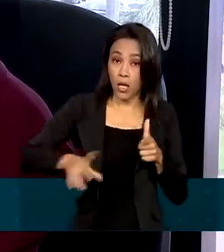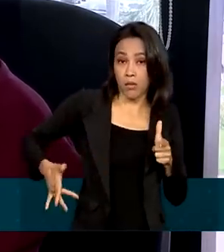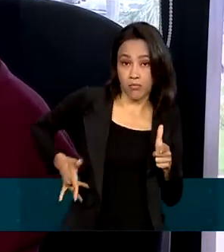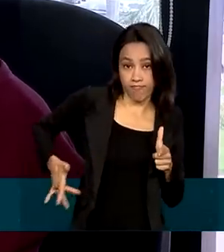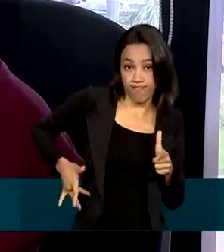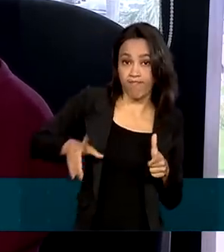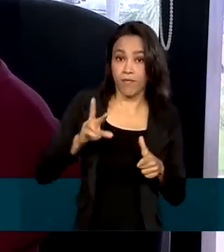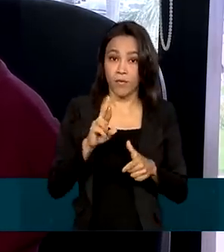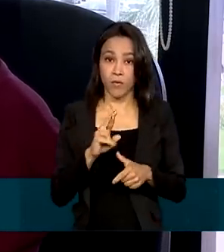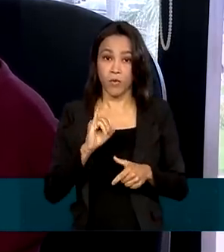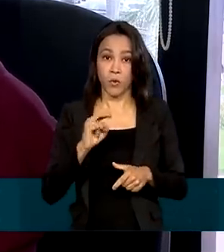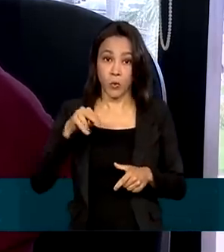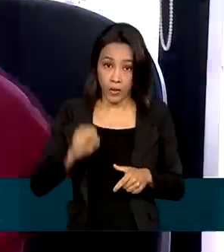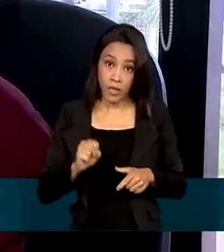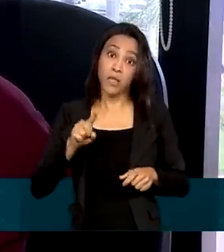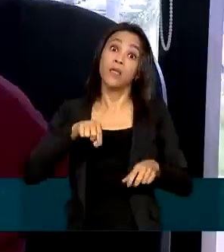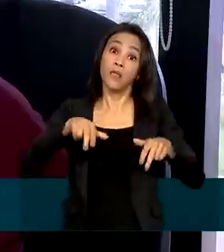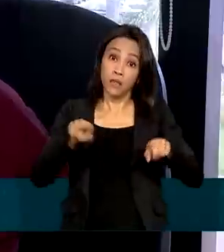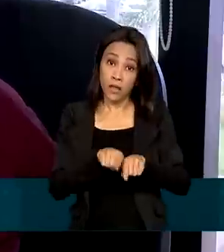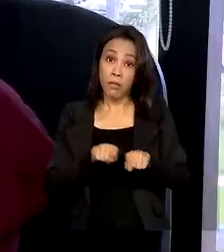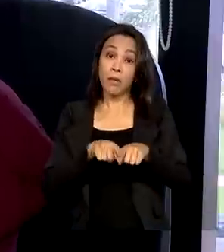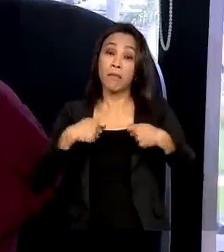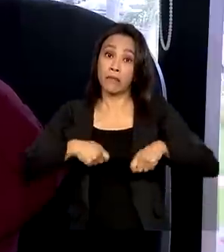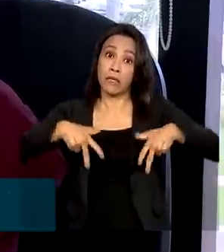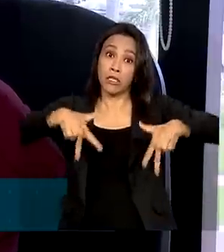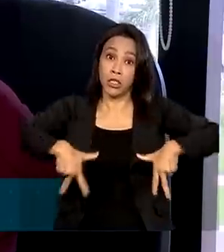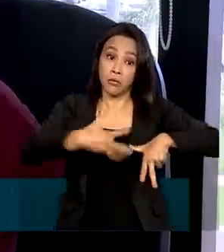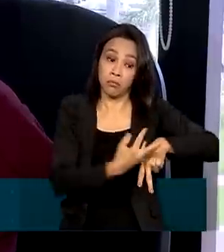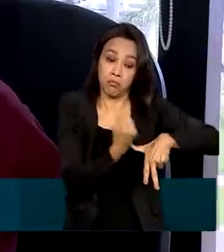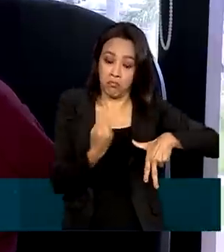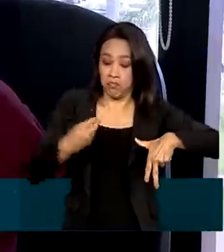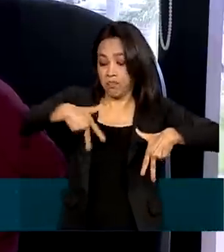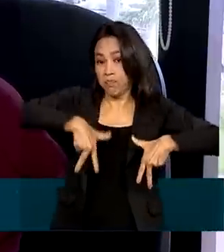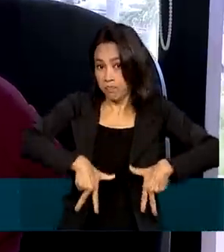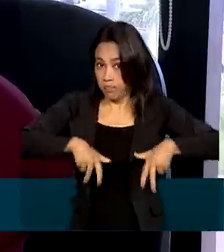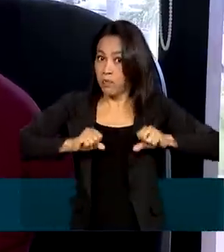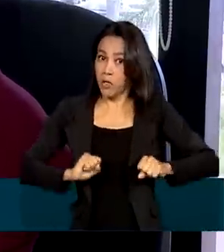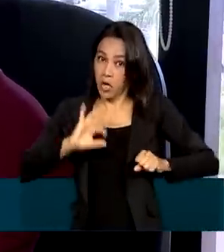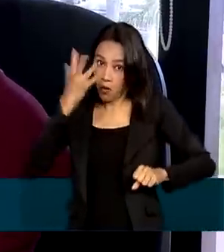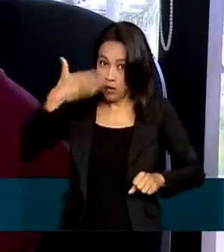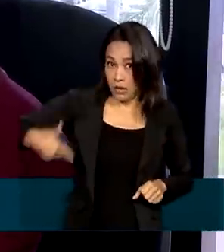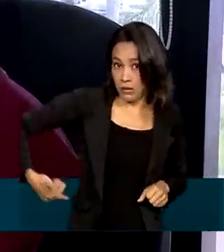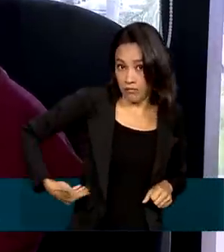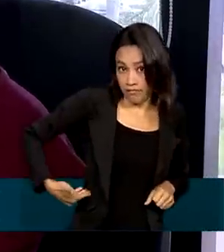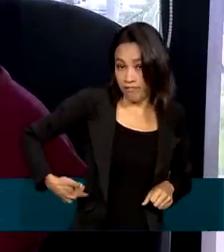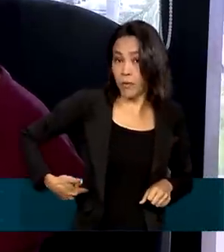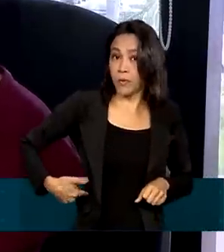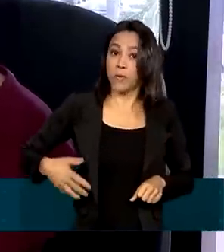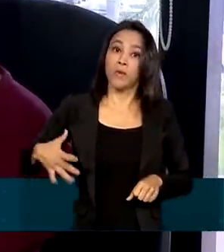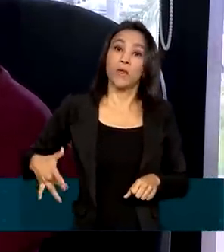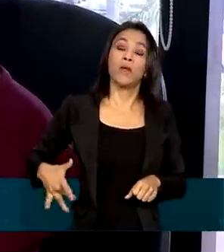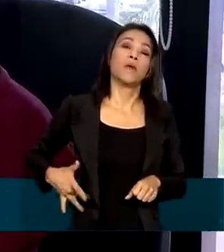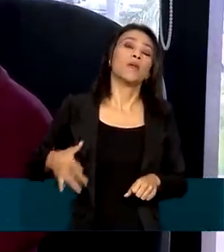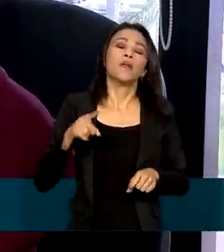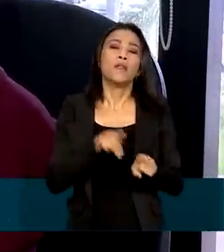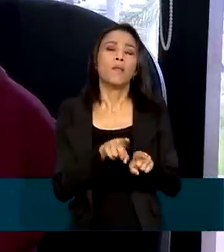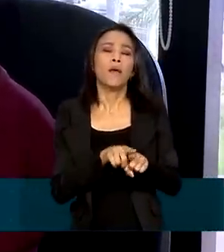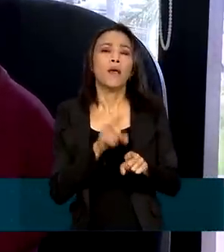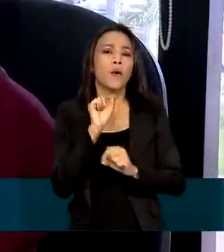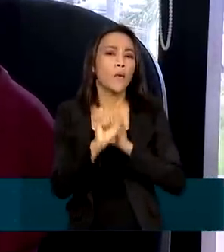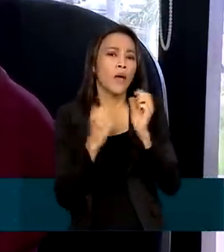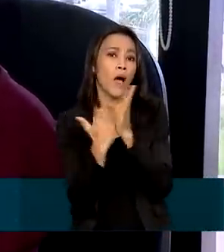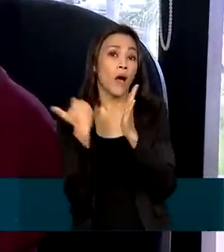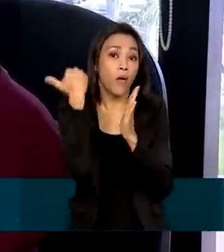até necessidade de transplante. Existem outras complicações também que acontecem, que é a pessoa aumenta a chance